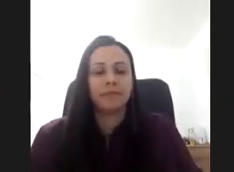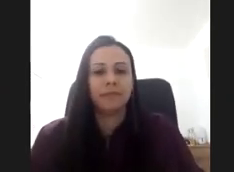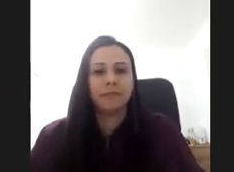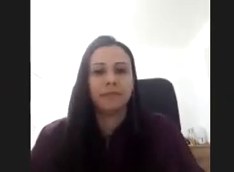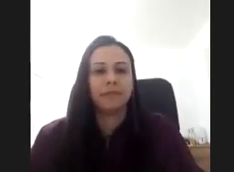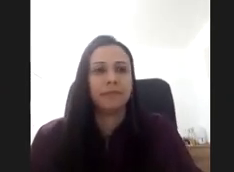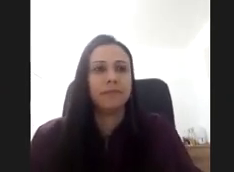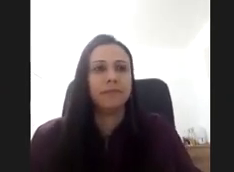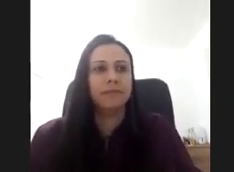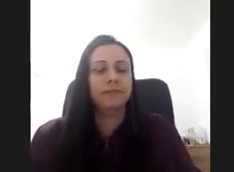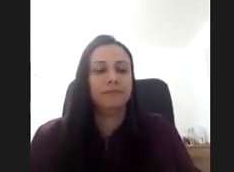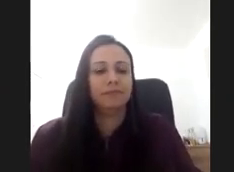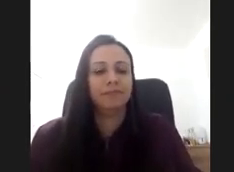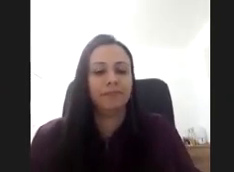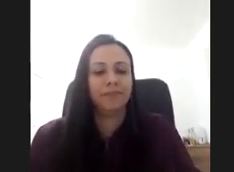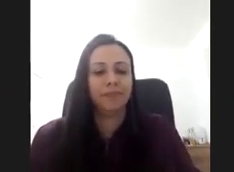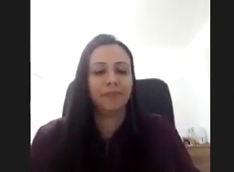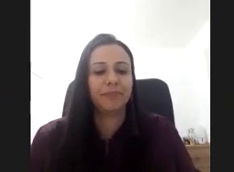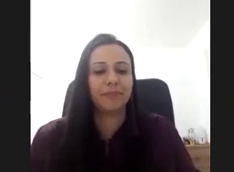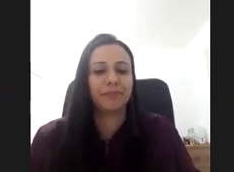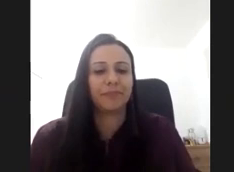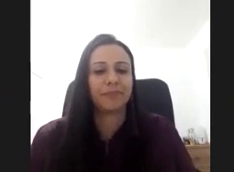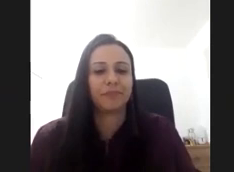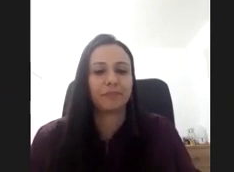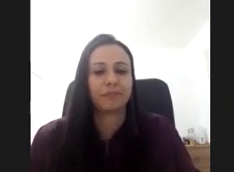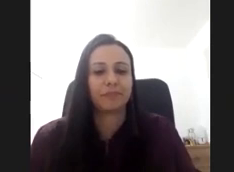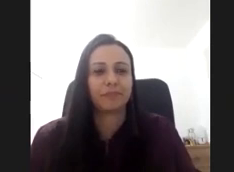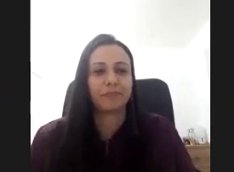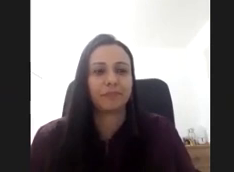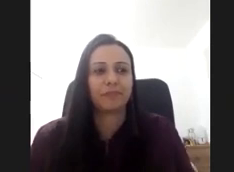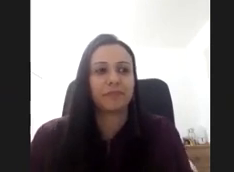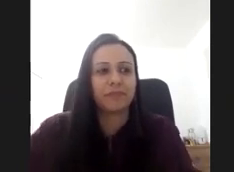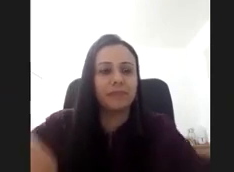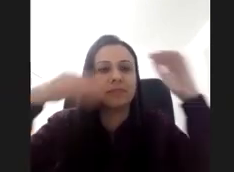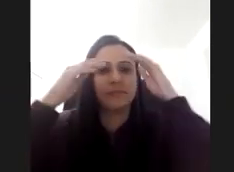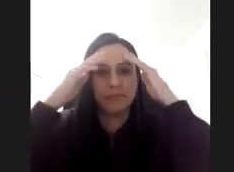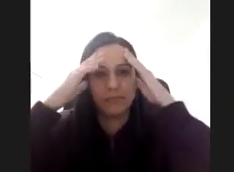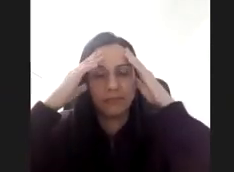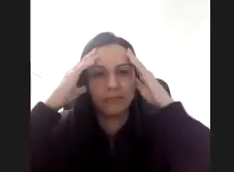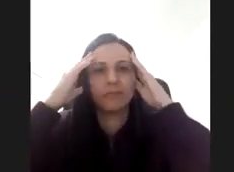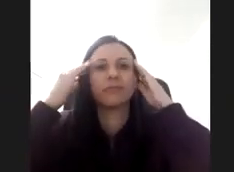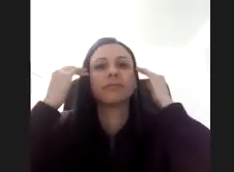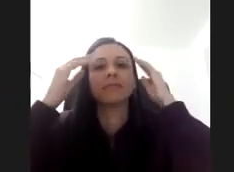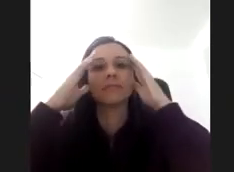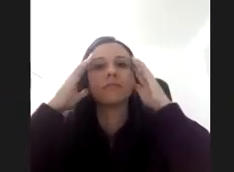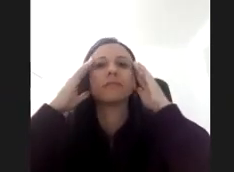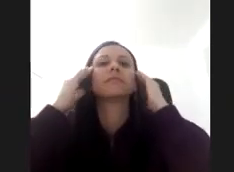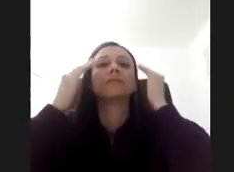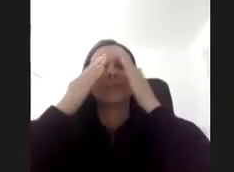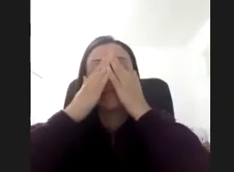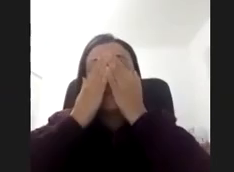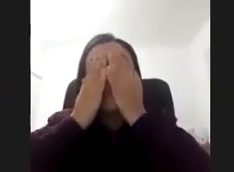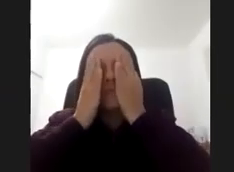alguns setores que o movimento sindical é um pouco mais organizado tem se conseguido evitar